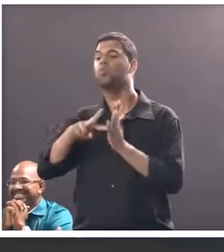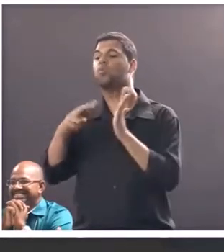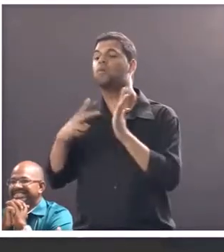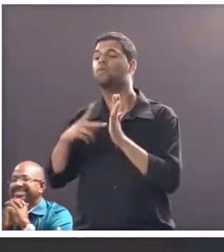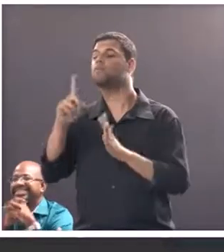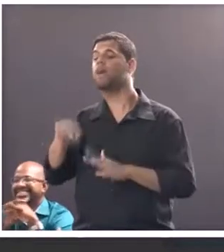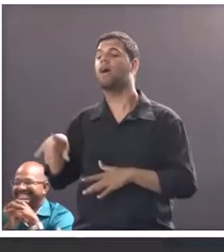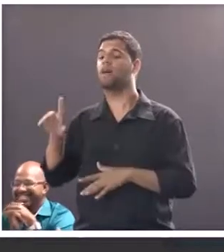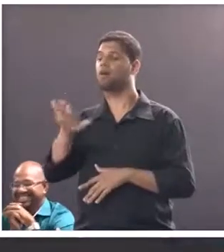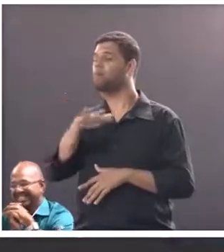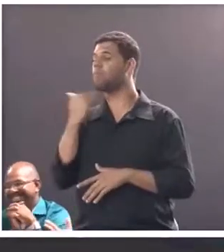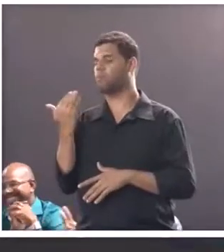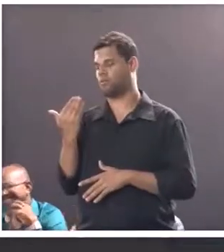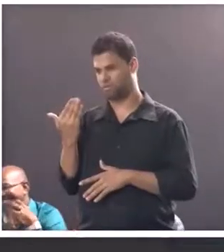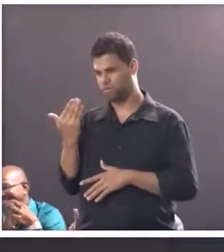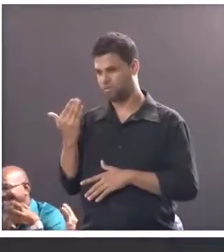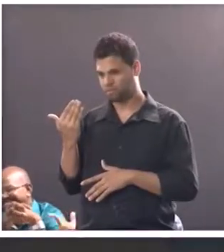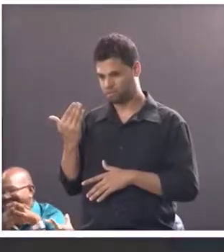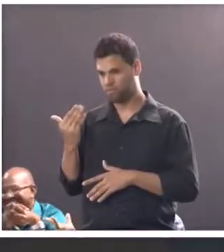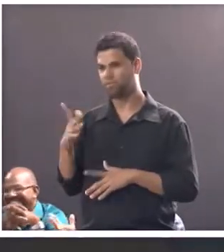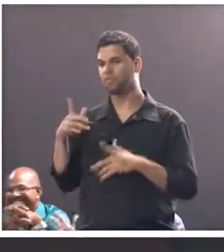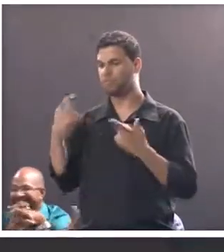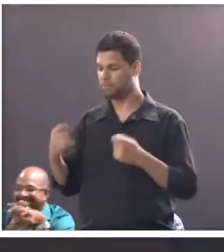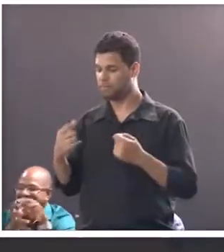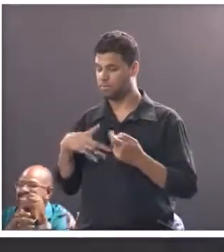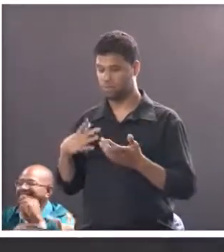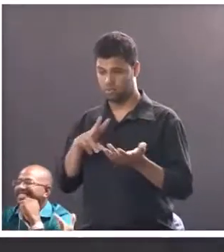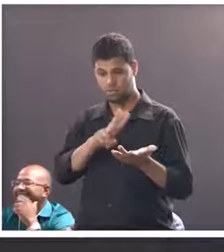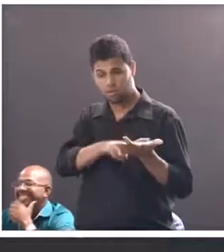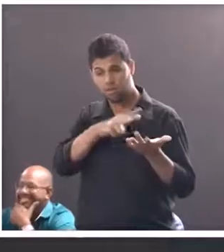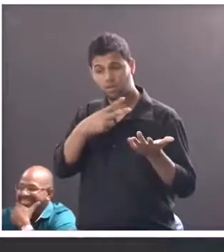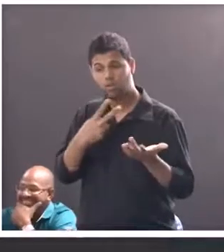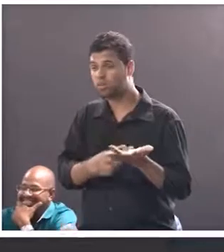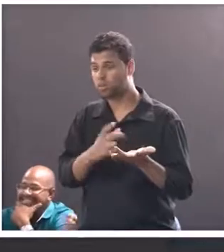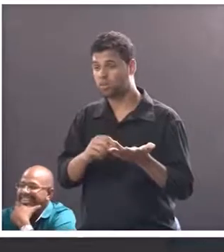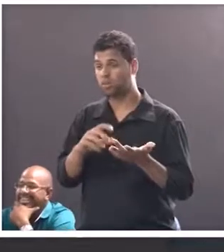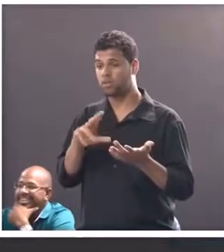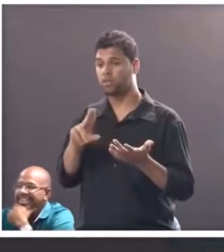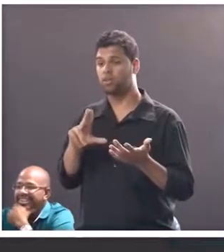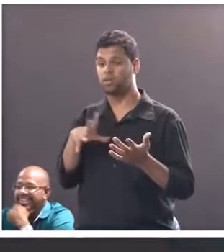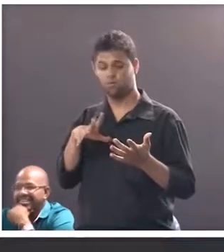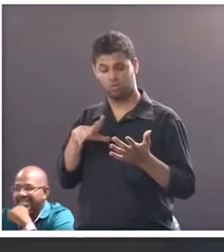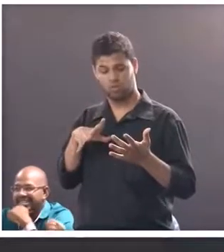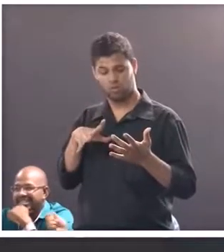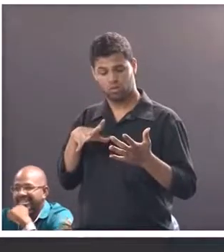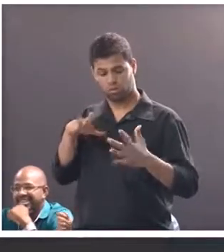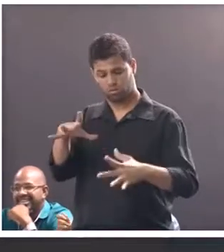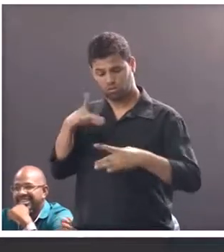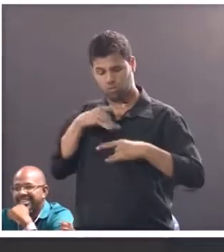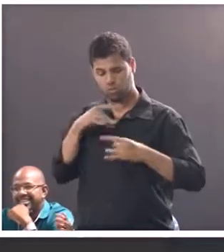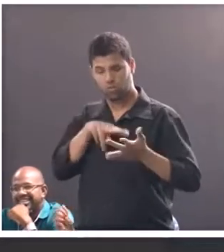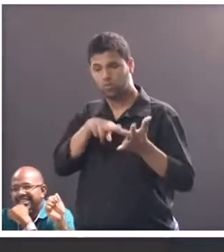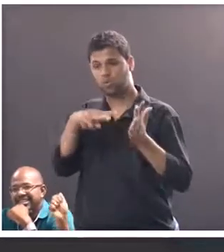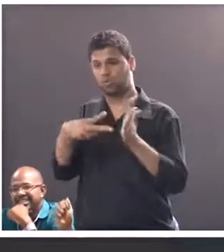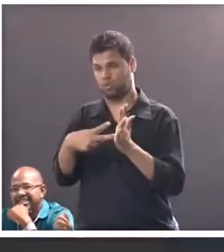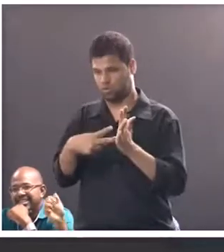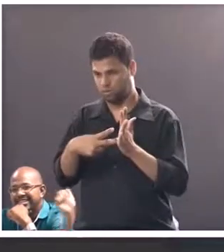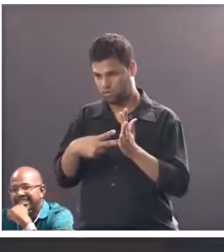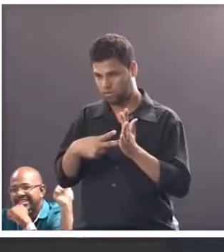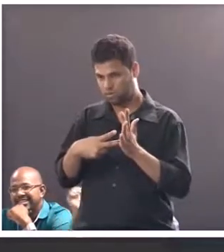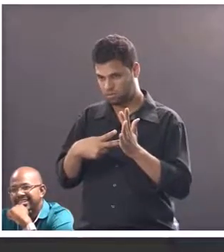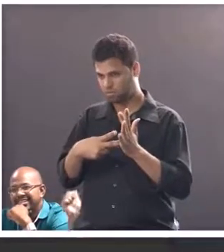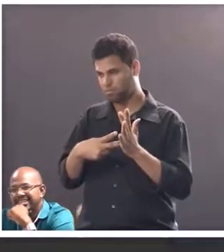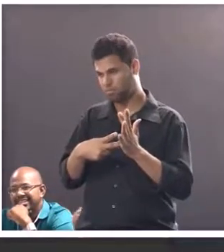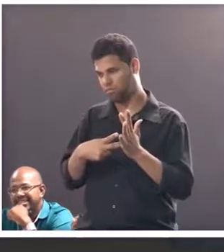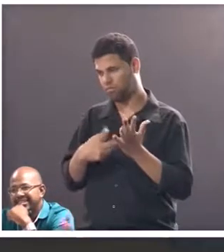Morrer. Então tem que fazer uma tradução ali por equivalência. Eu não posso pegar a bota e bater, ou então ele bateu as botas, pegar uma bota